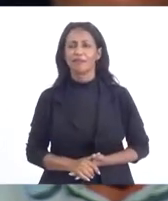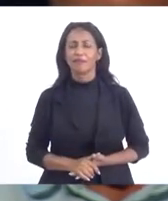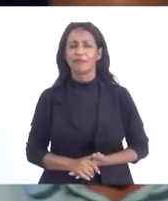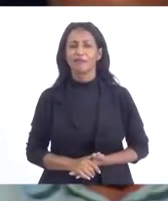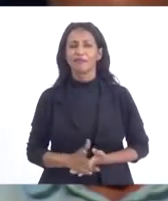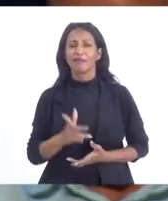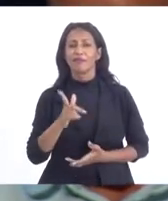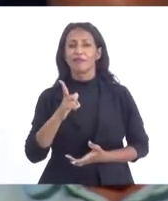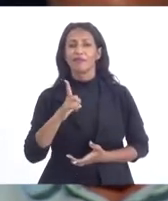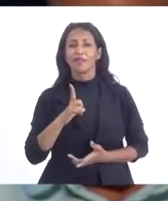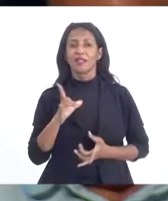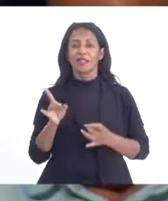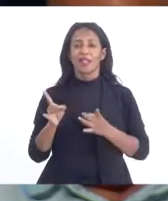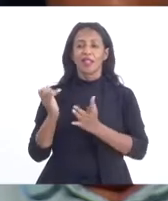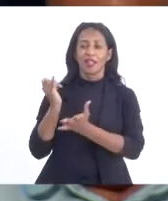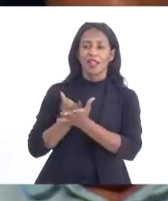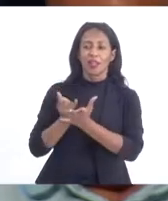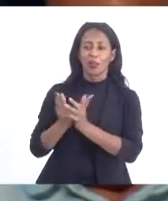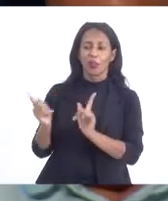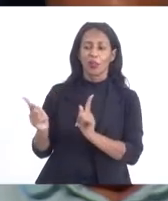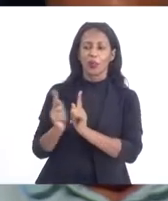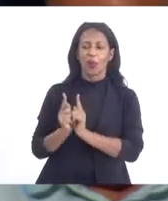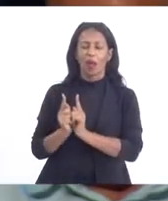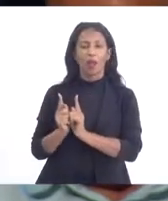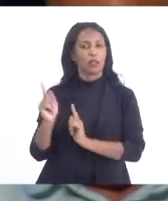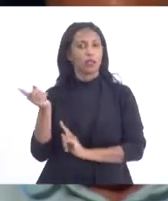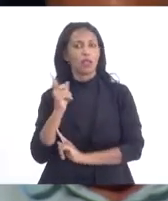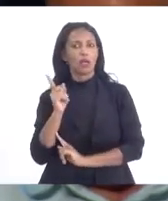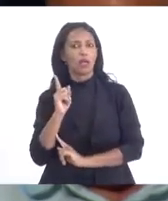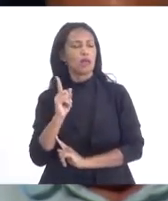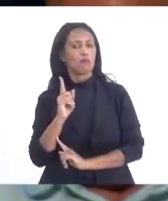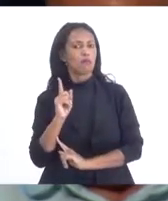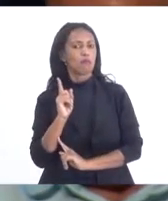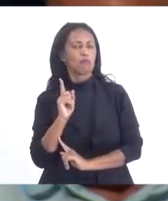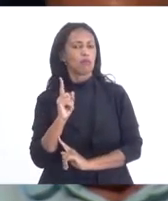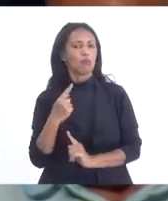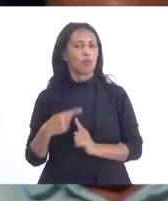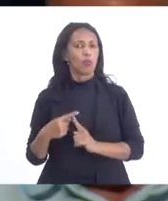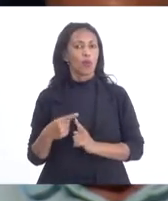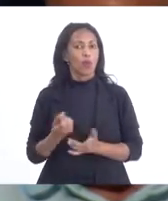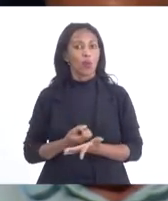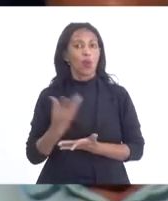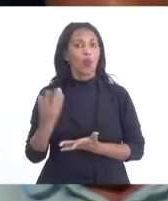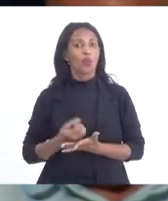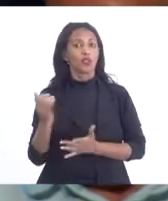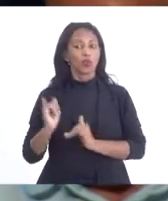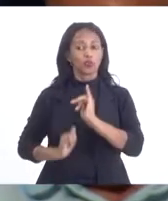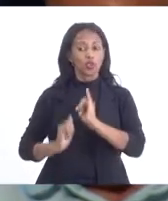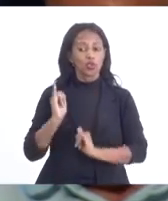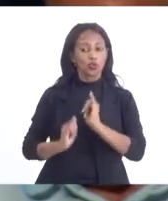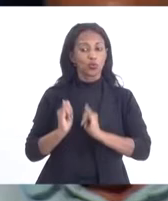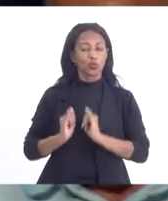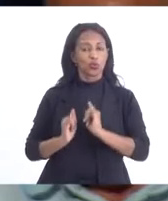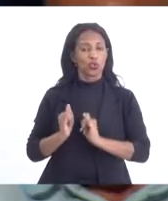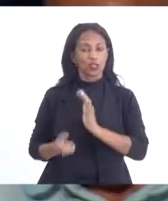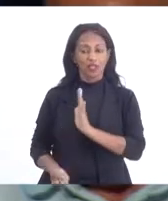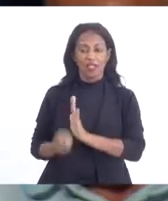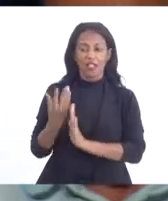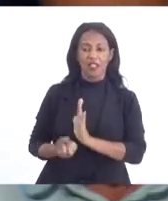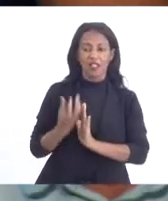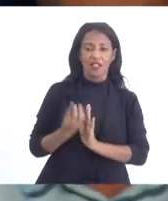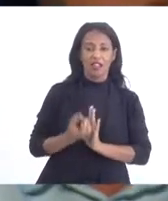Diriam renúncia de receita. Não, negativo. Porque a quantidade de indústrias que vão ser criadas